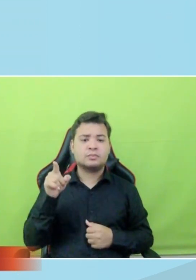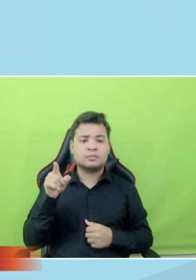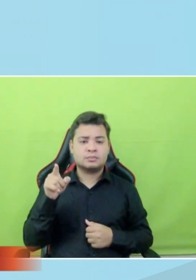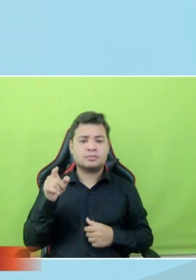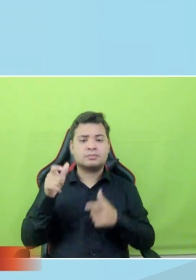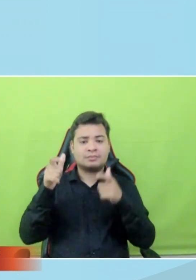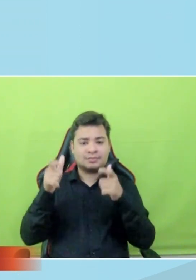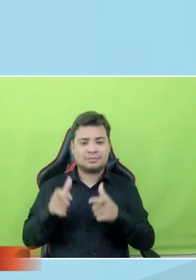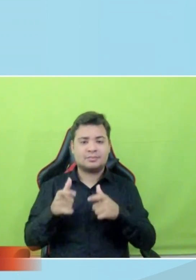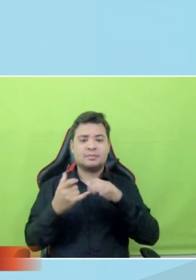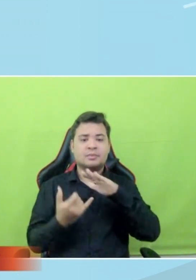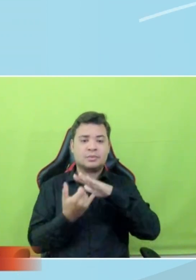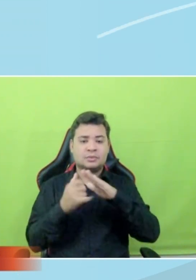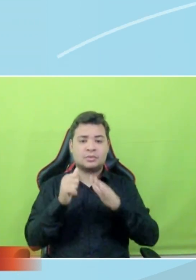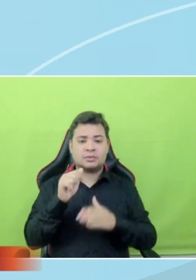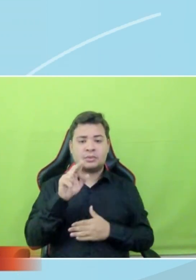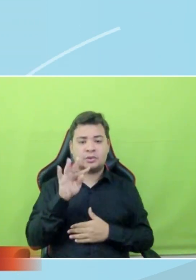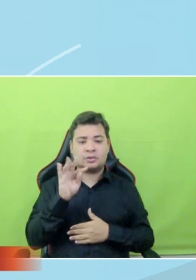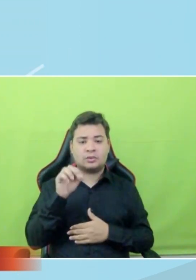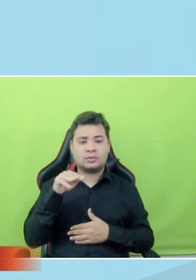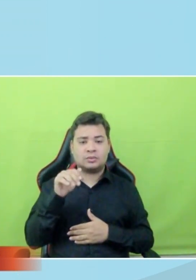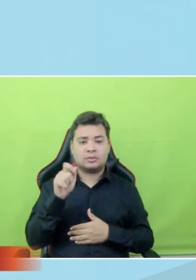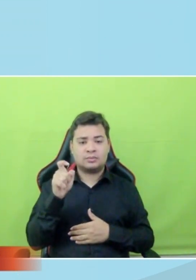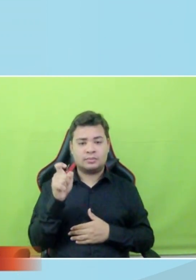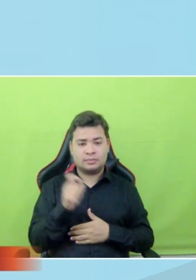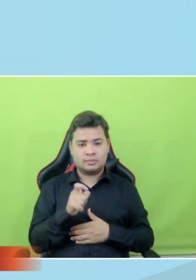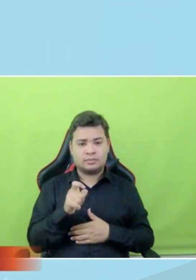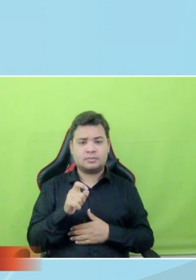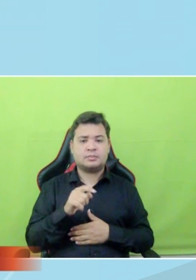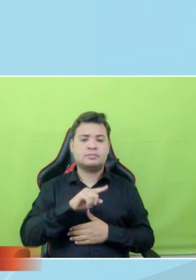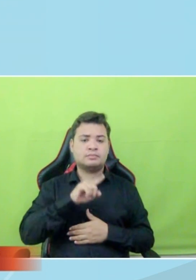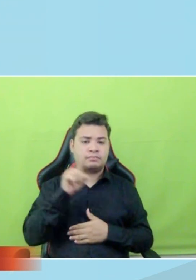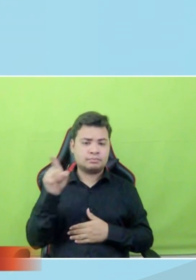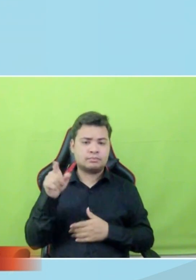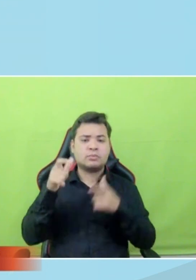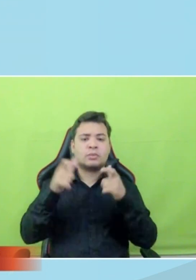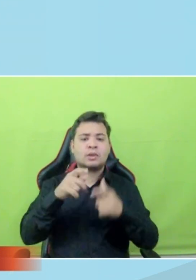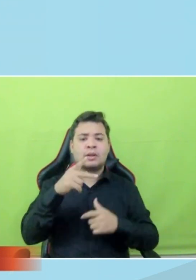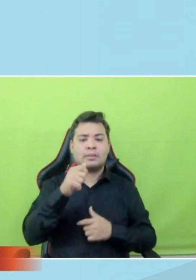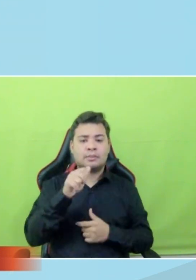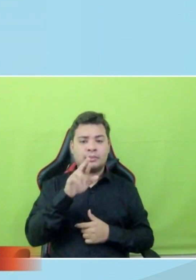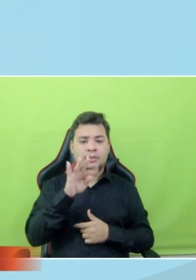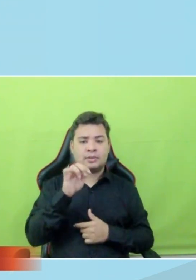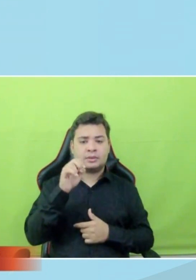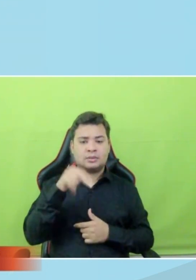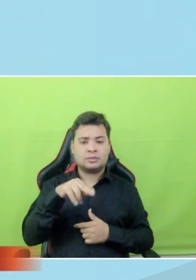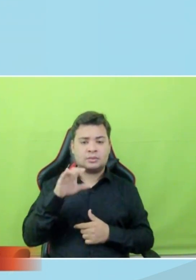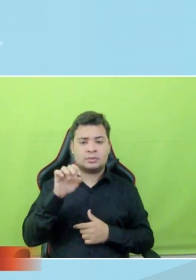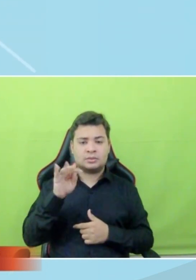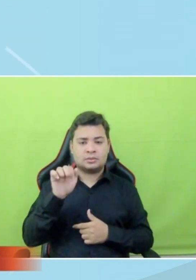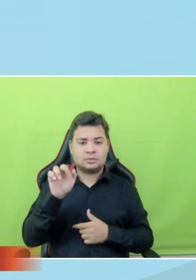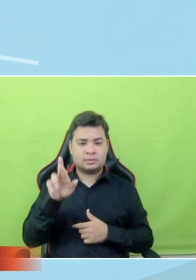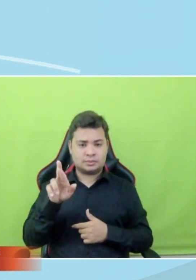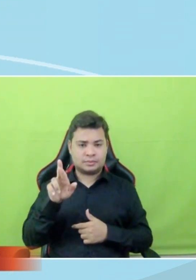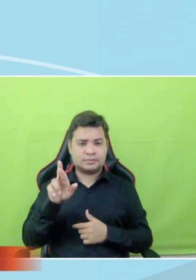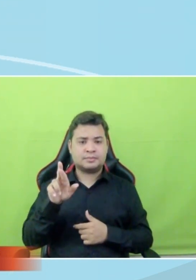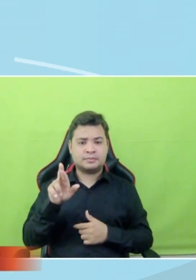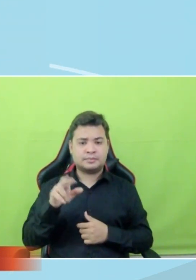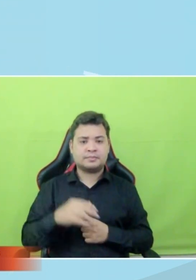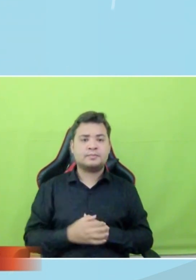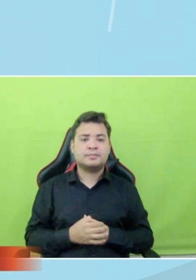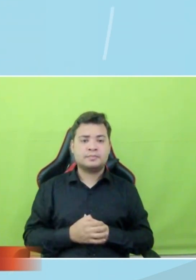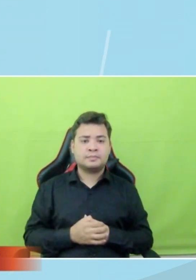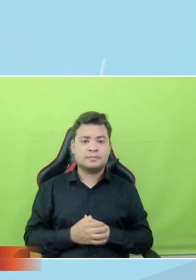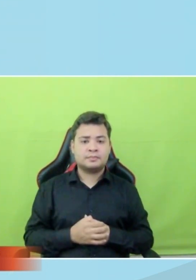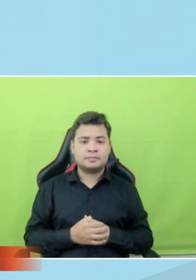no Centro Cultural Otto Marques, que fica no Parthenon Center. Falei dele mais cedo, né? Agora, pouquinho, para falar sobre a